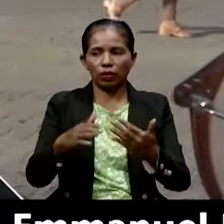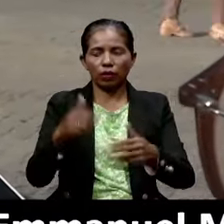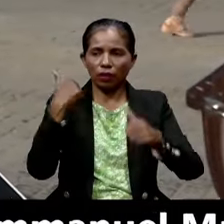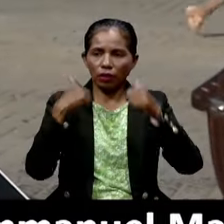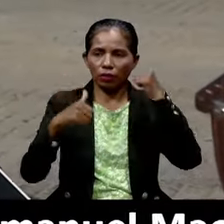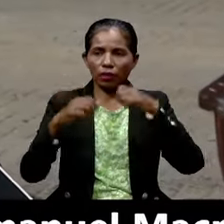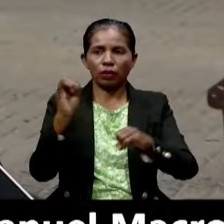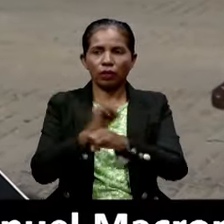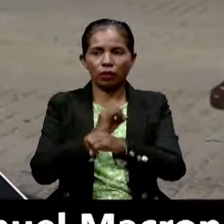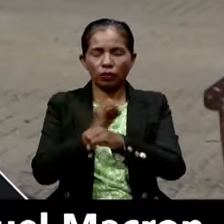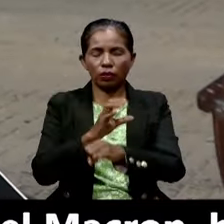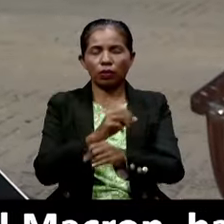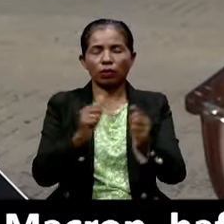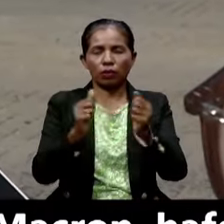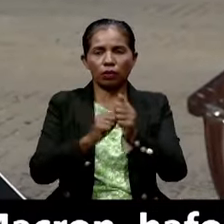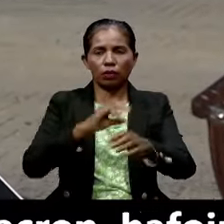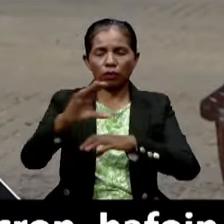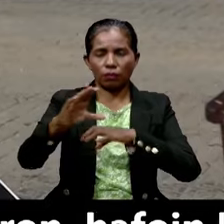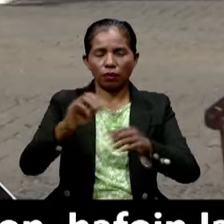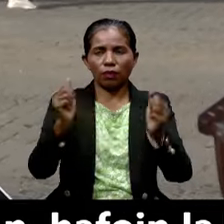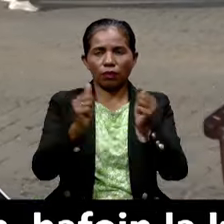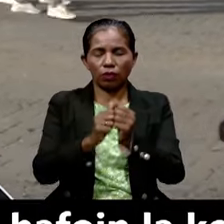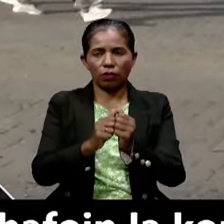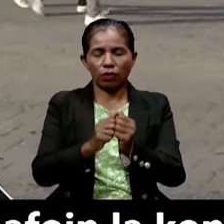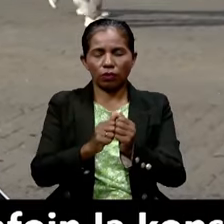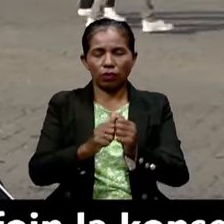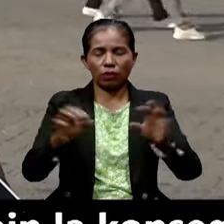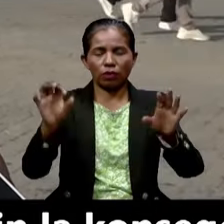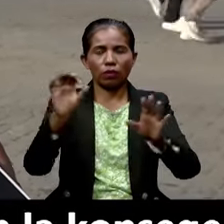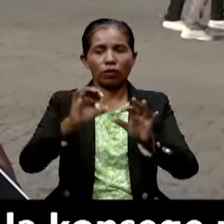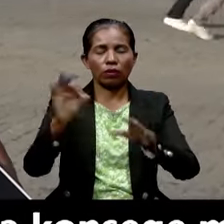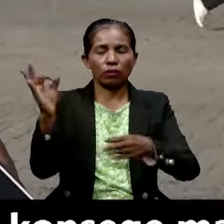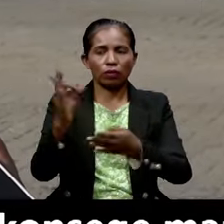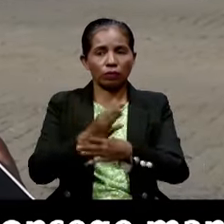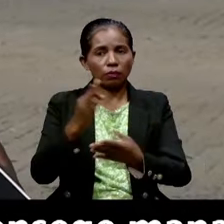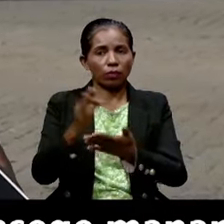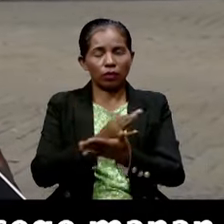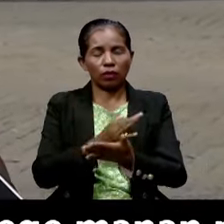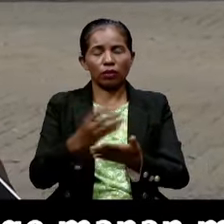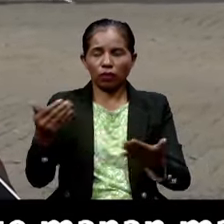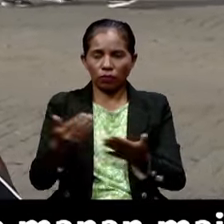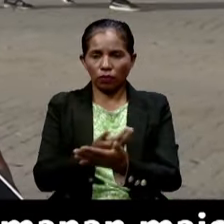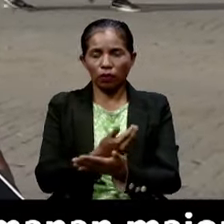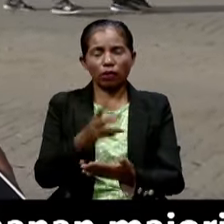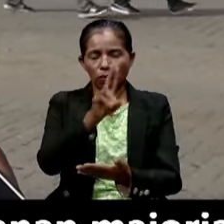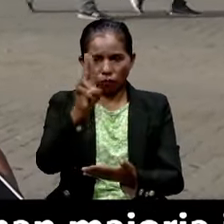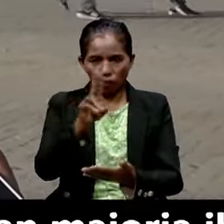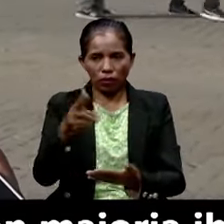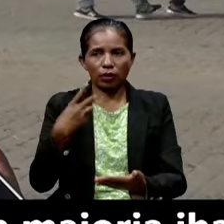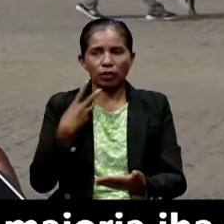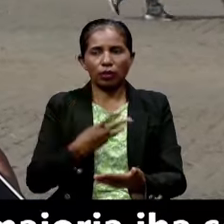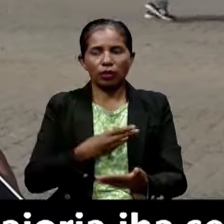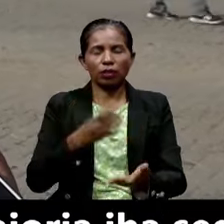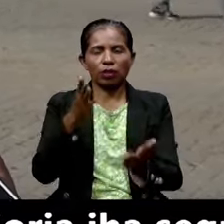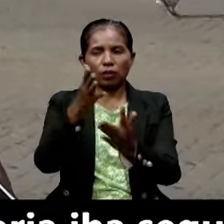de indústria ou comércio ninian, ou ninia formulário será fong nebe kita tuliza, também tu tatem de poesia tala, mos